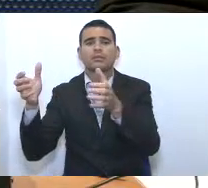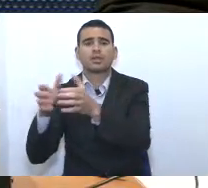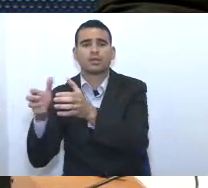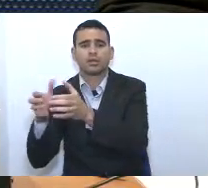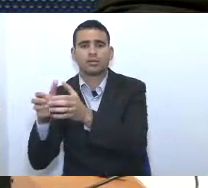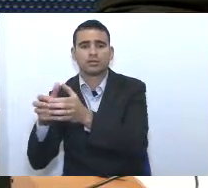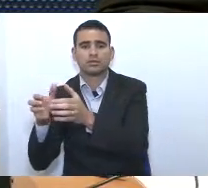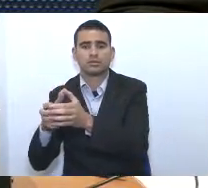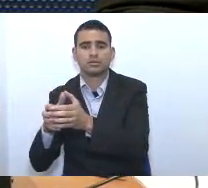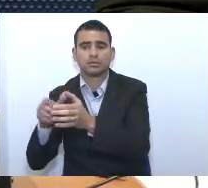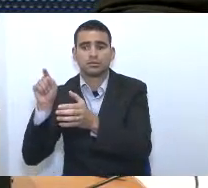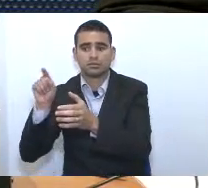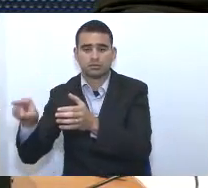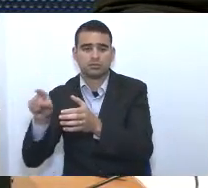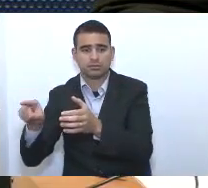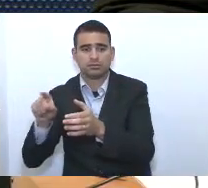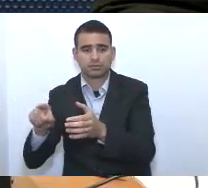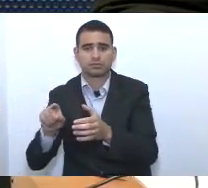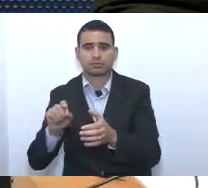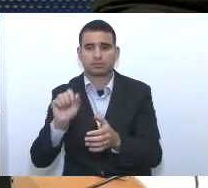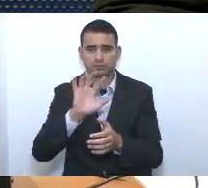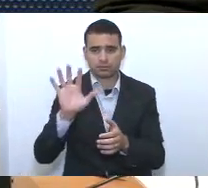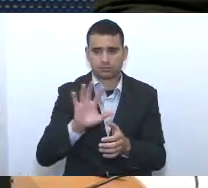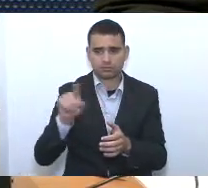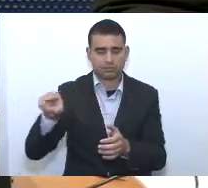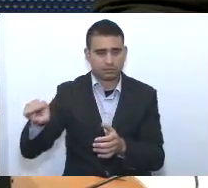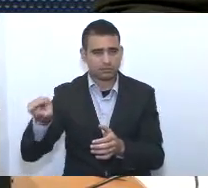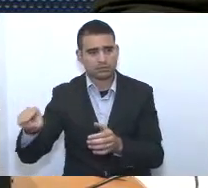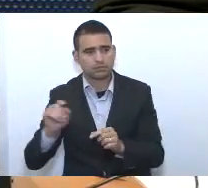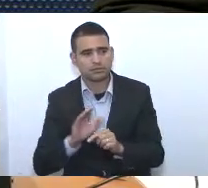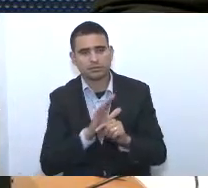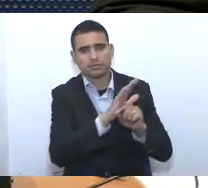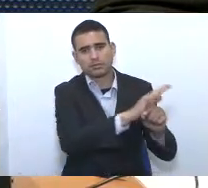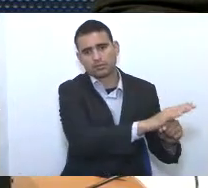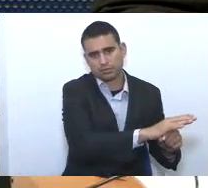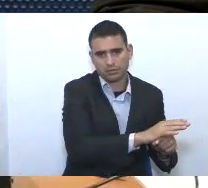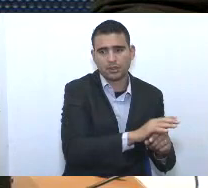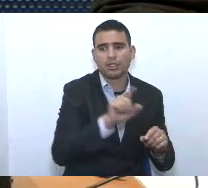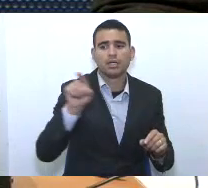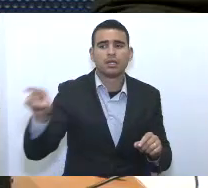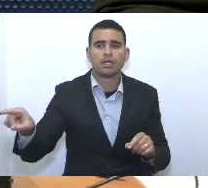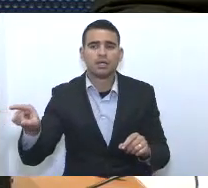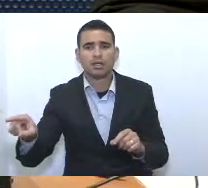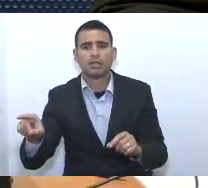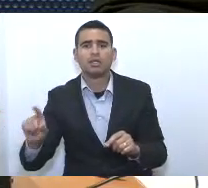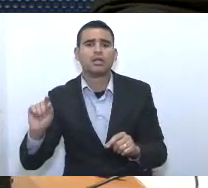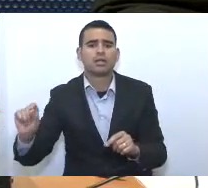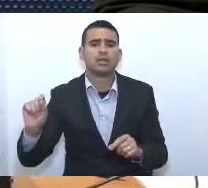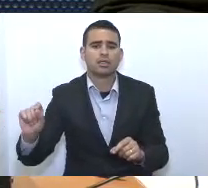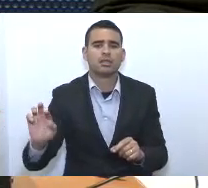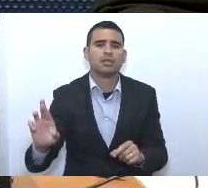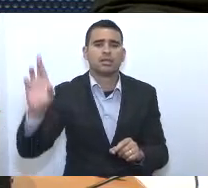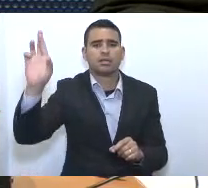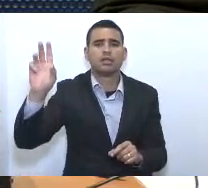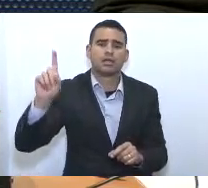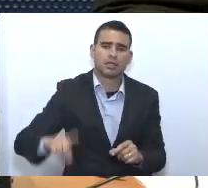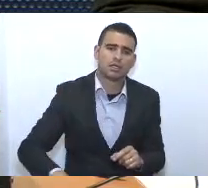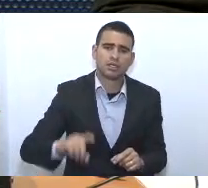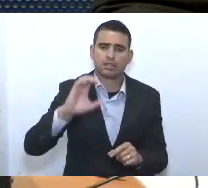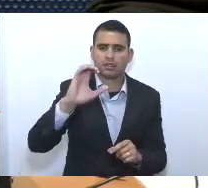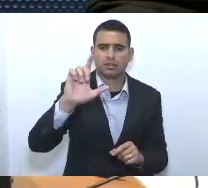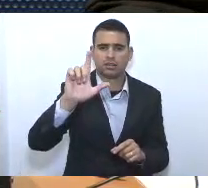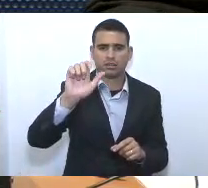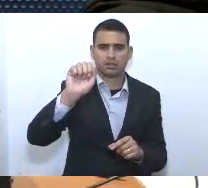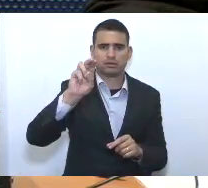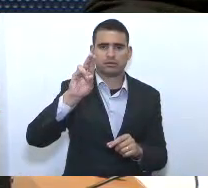Consultoria Jurídica Fiscal, cuja responsável, doutora Cláudia Pinheiro, presta